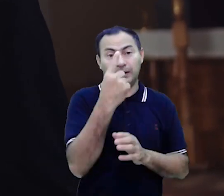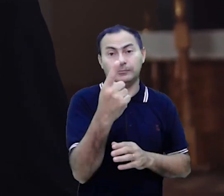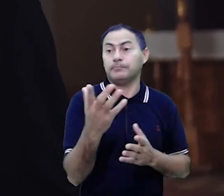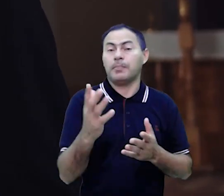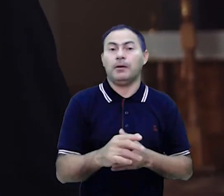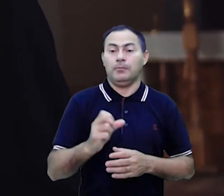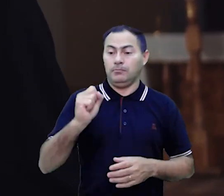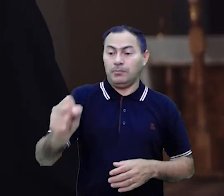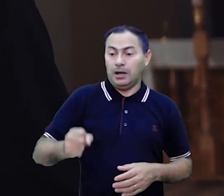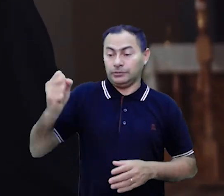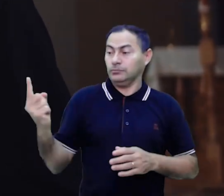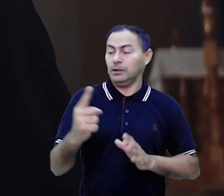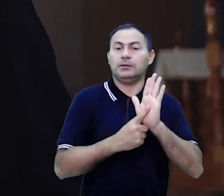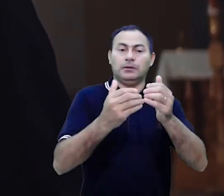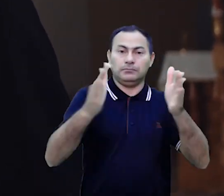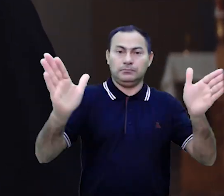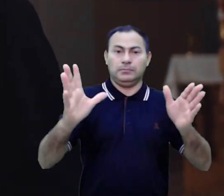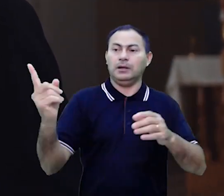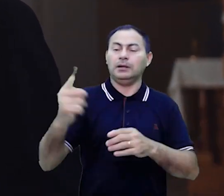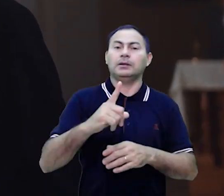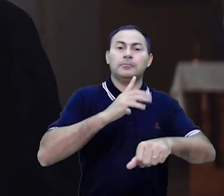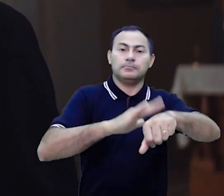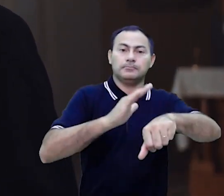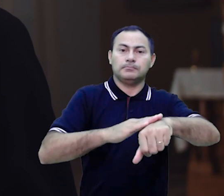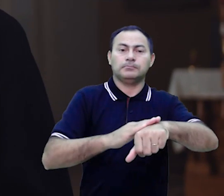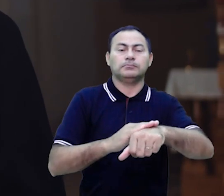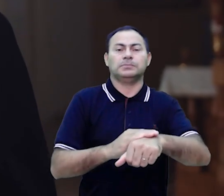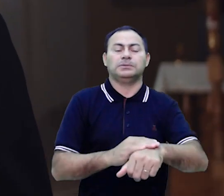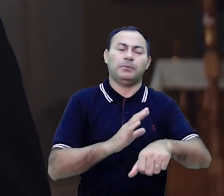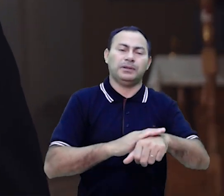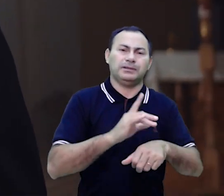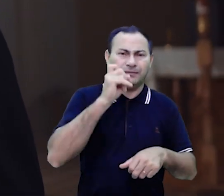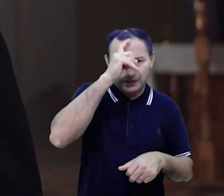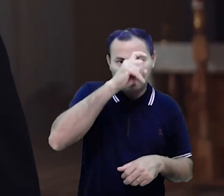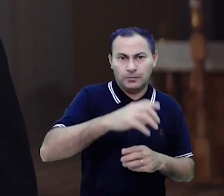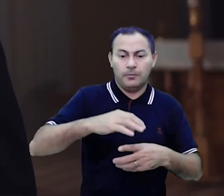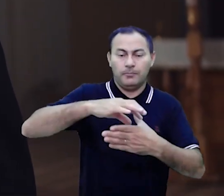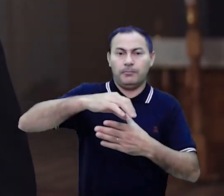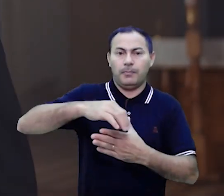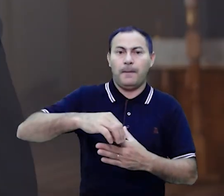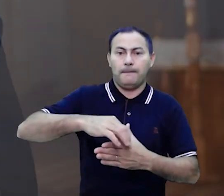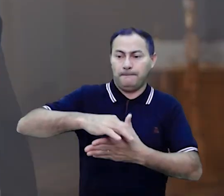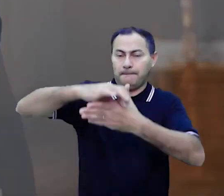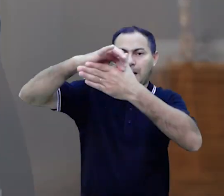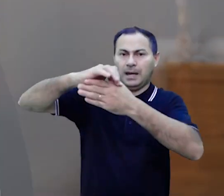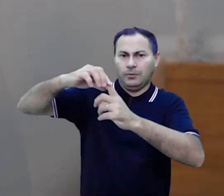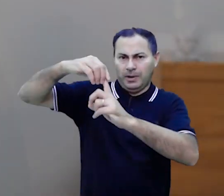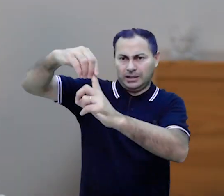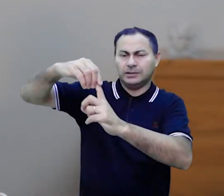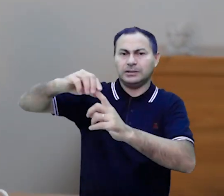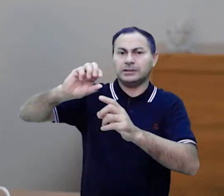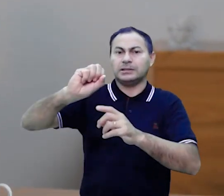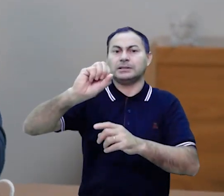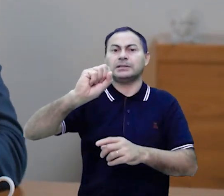evidência. Ele fez a abertura do programa, em que viria a ter momentos de constrangimento. O mestre de cerimônias contou